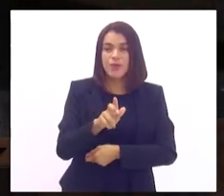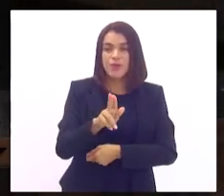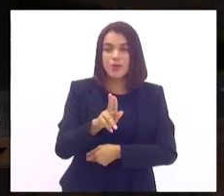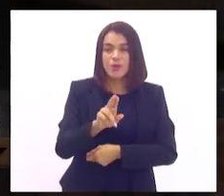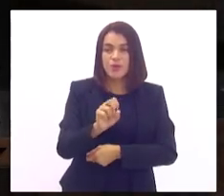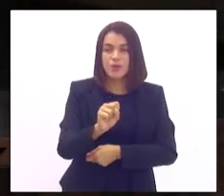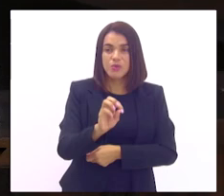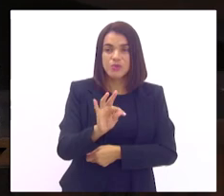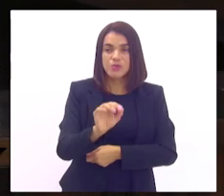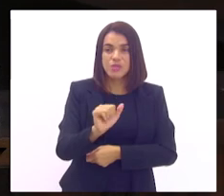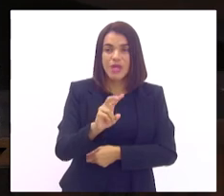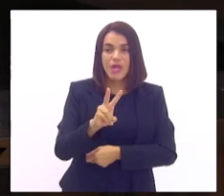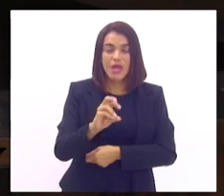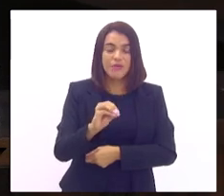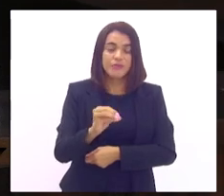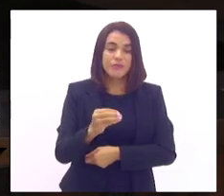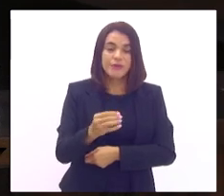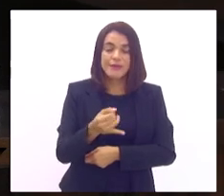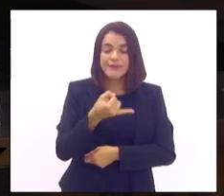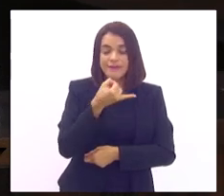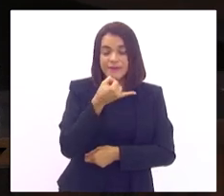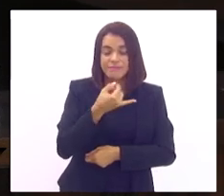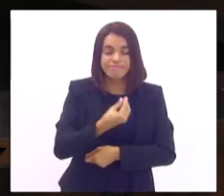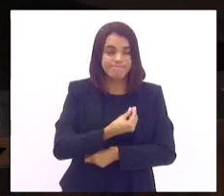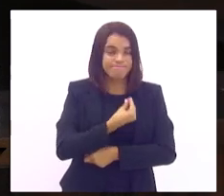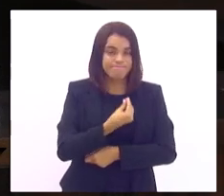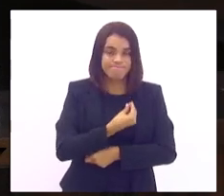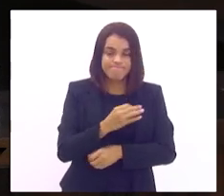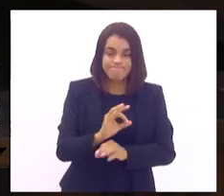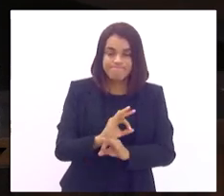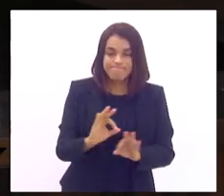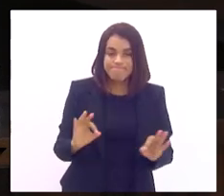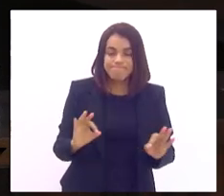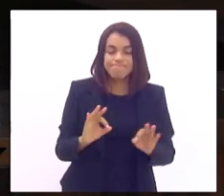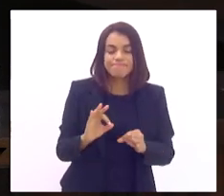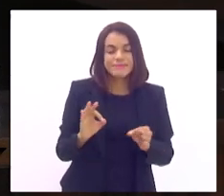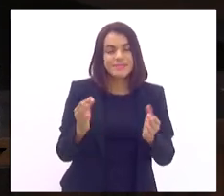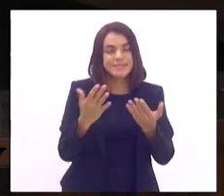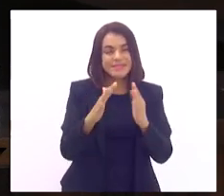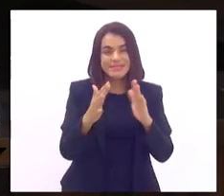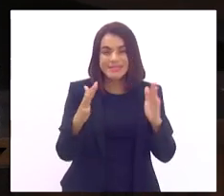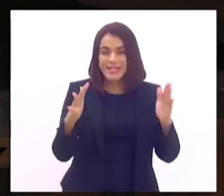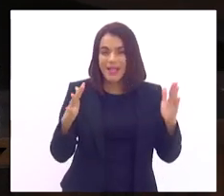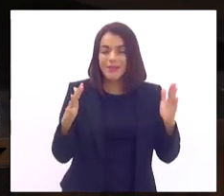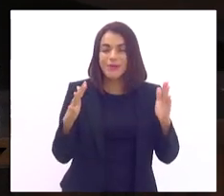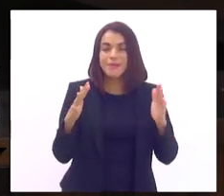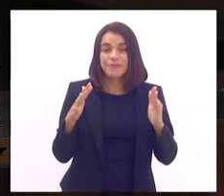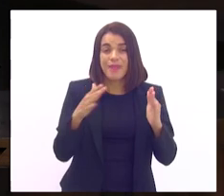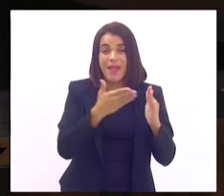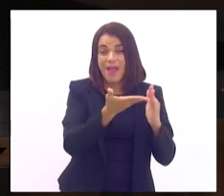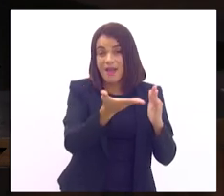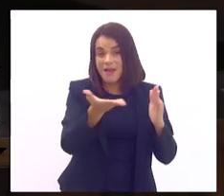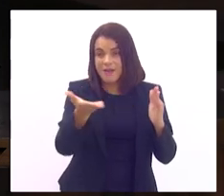não pôde estar aqui presente, saúdo a todos, a